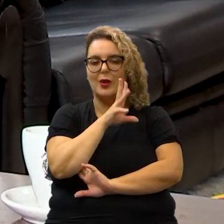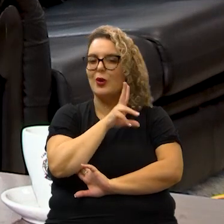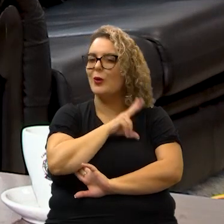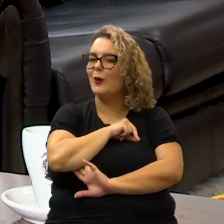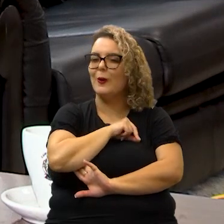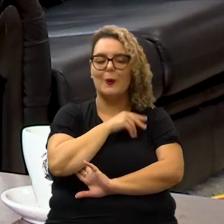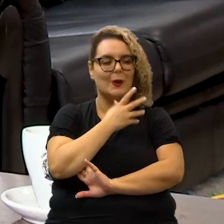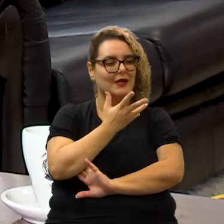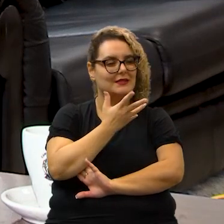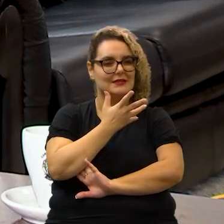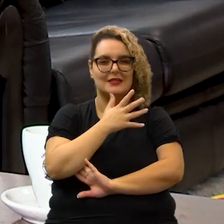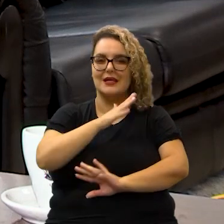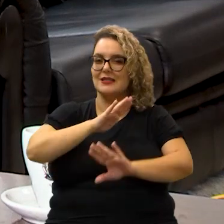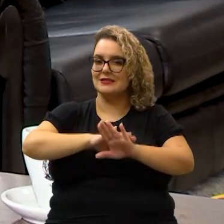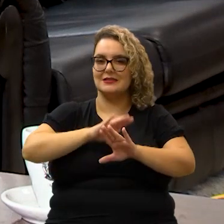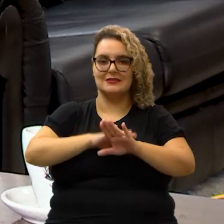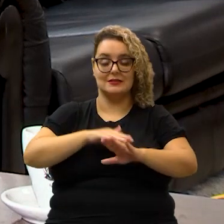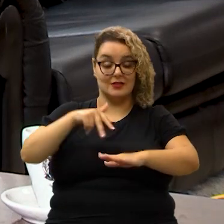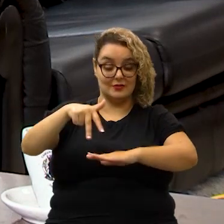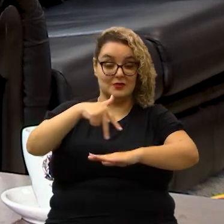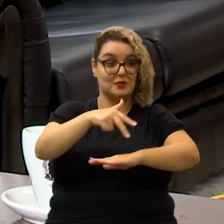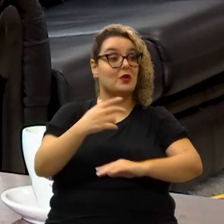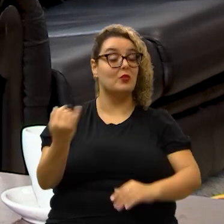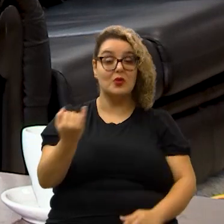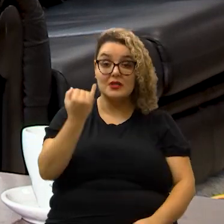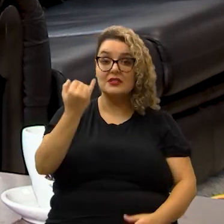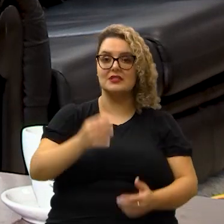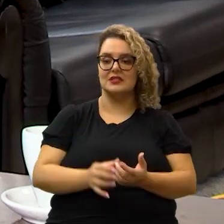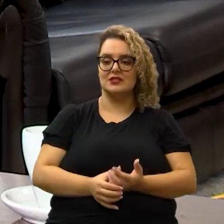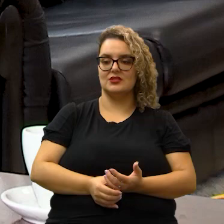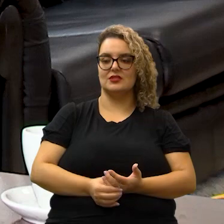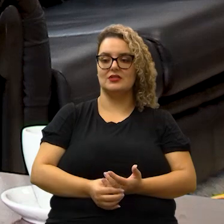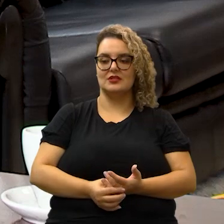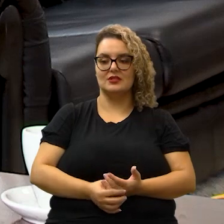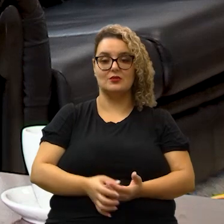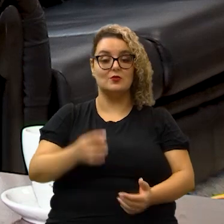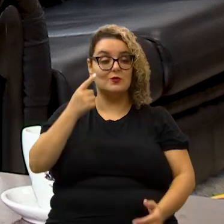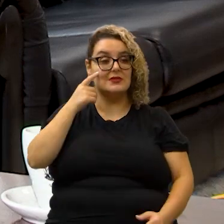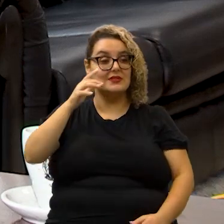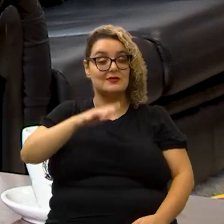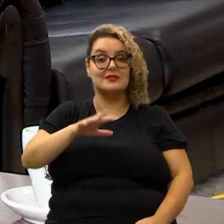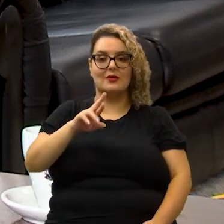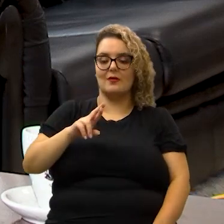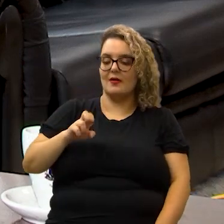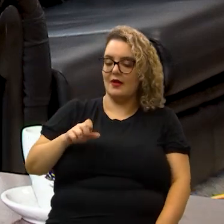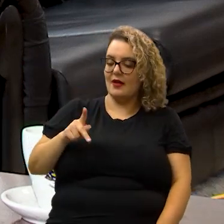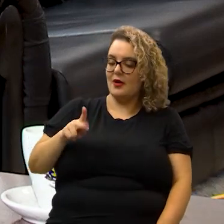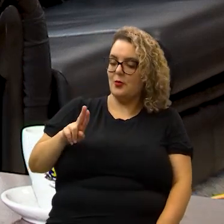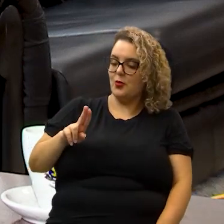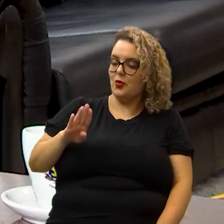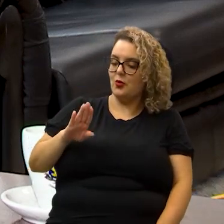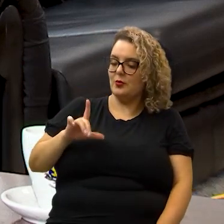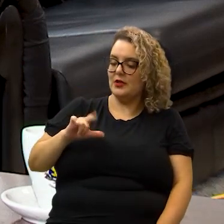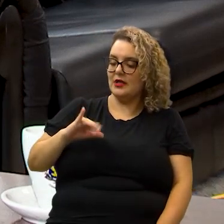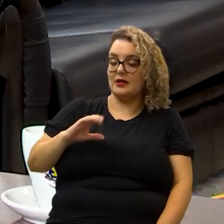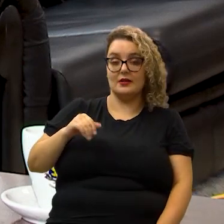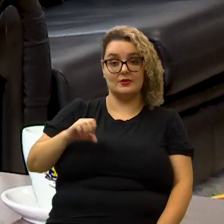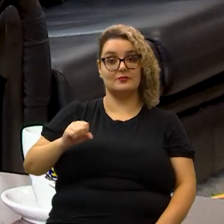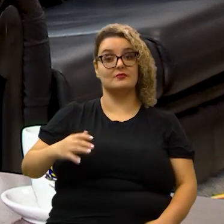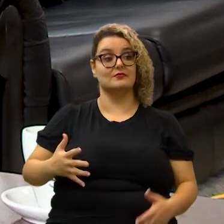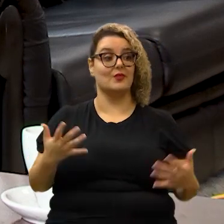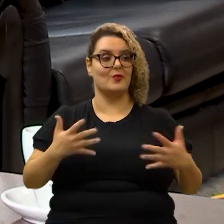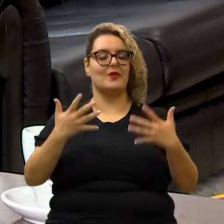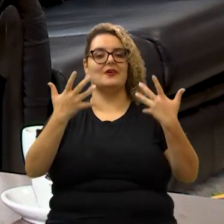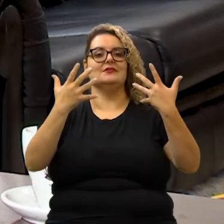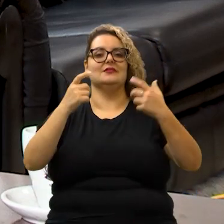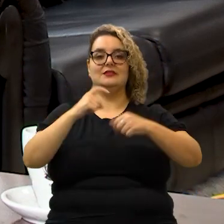daqueles personagens, né, e resgatando os ideais republicanos, isso me deu uma motivação para, nesse momento,